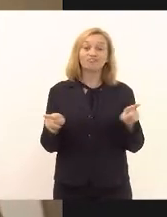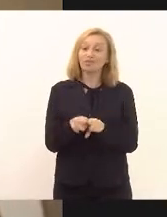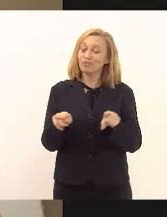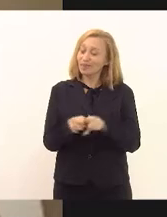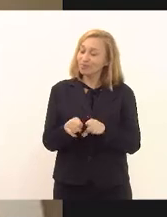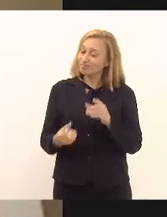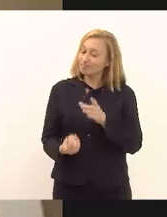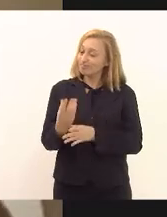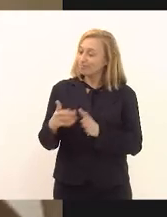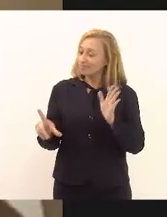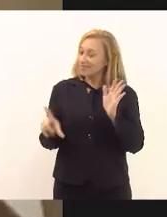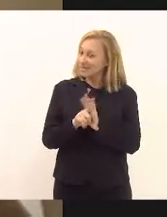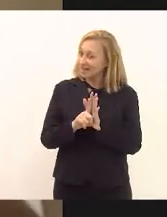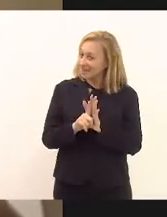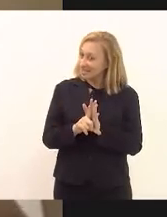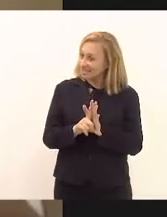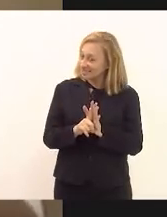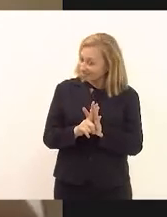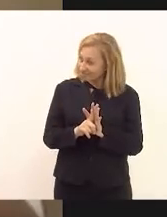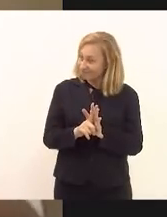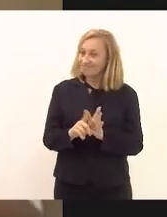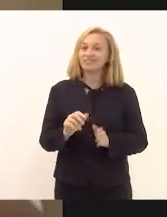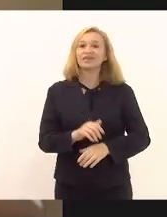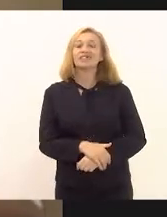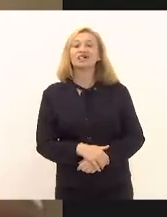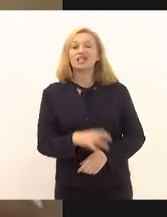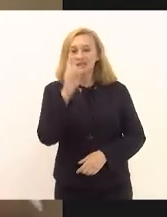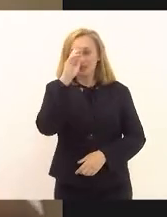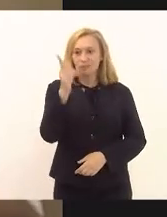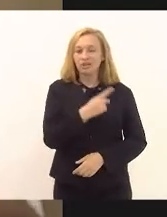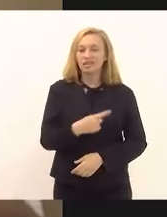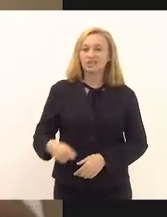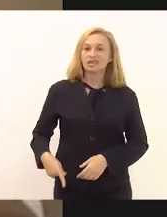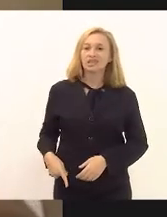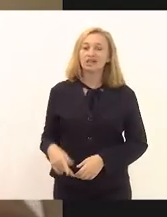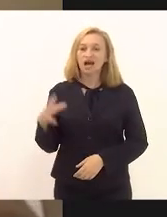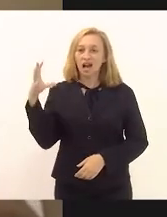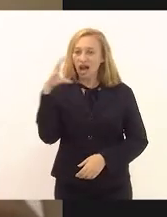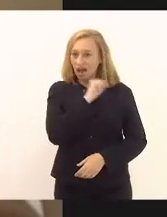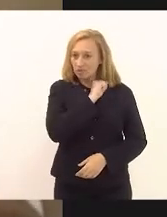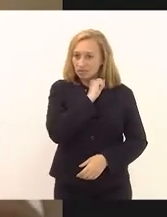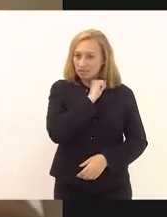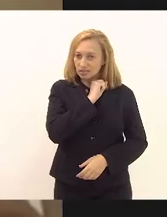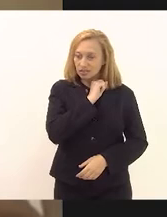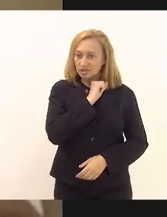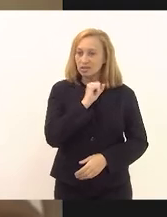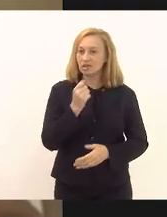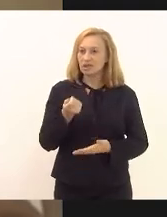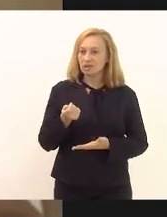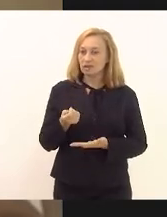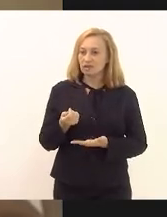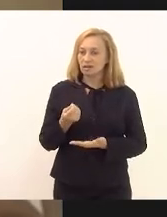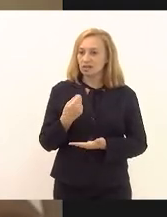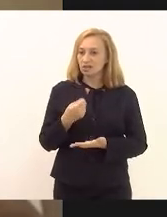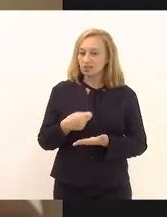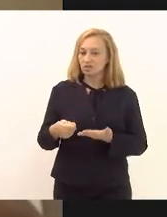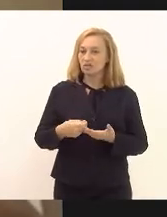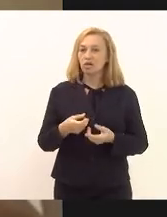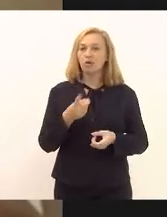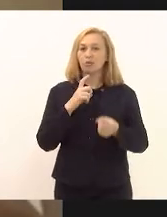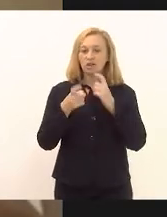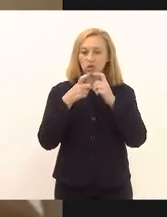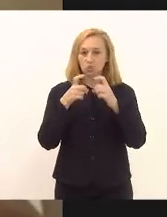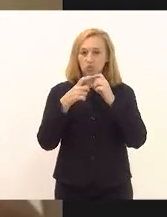autor dessa propositura. Senhor presidente, bem rapidamente eu me inscrevi para discutir